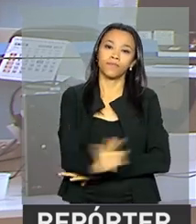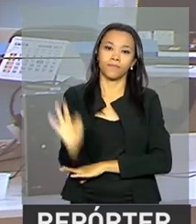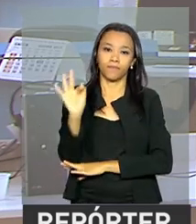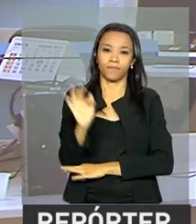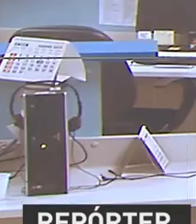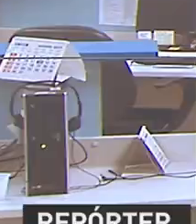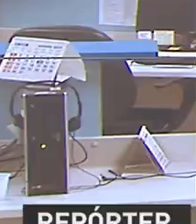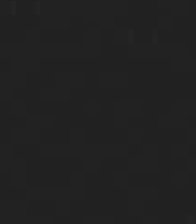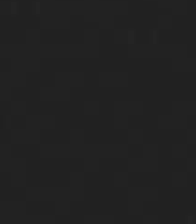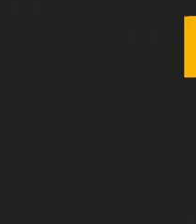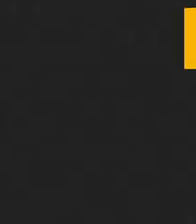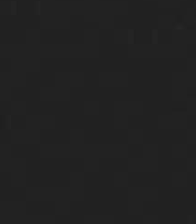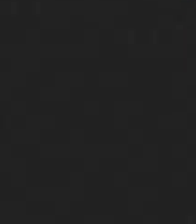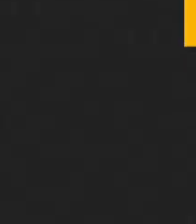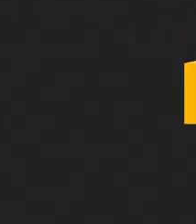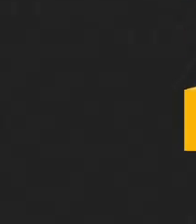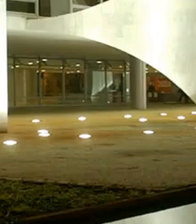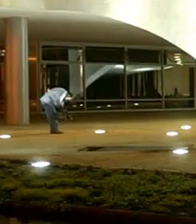Federal